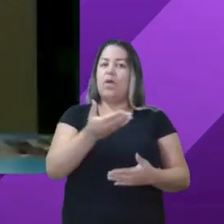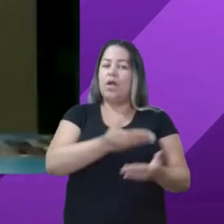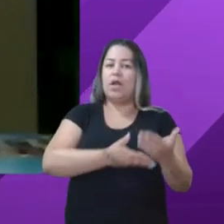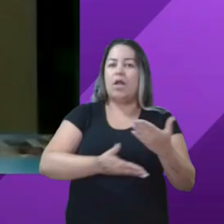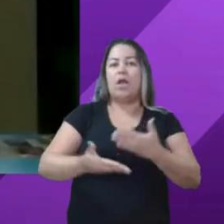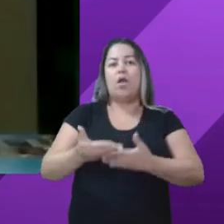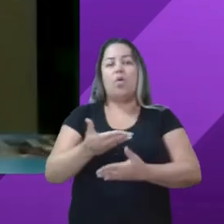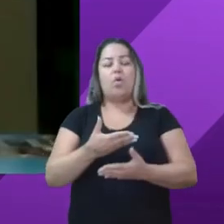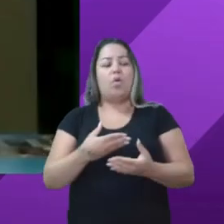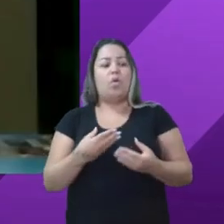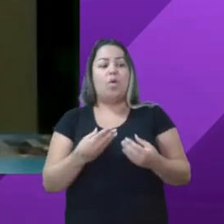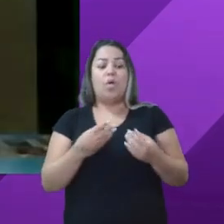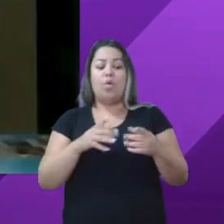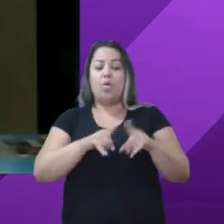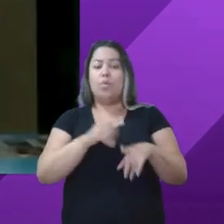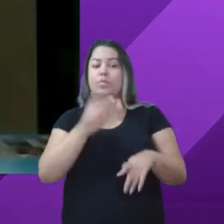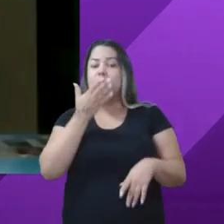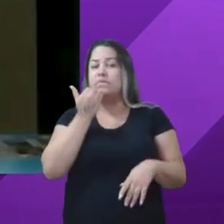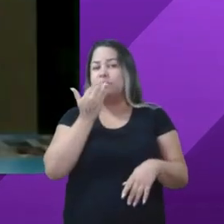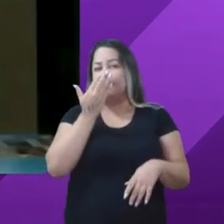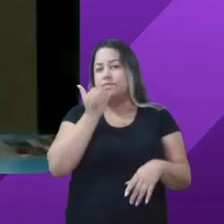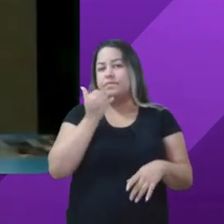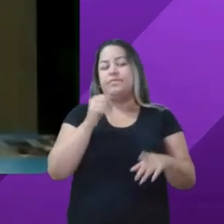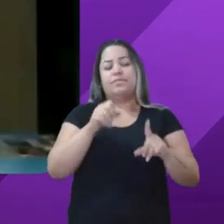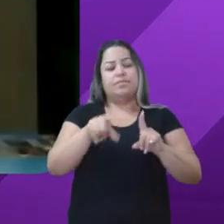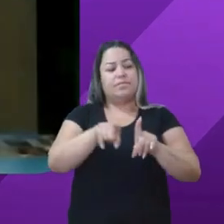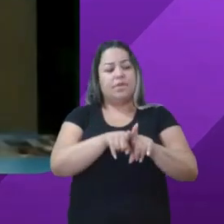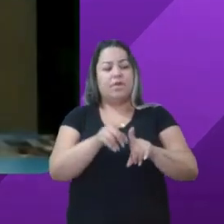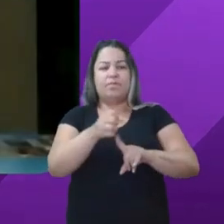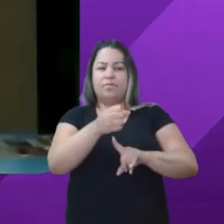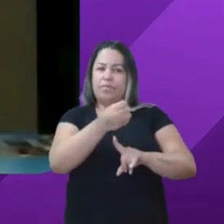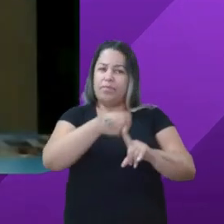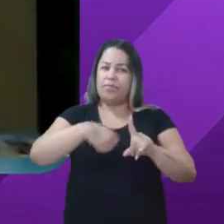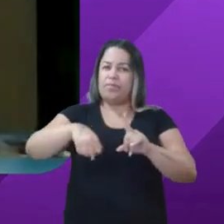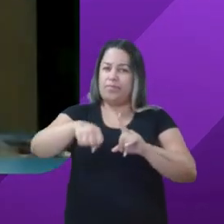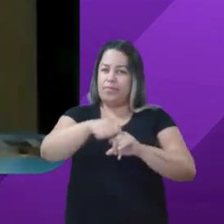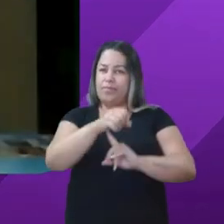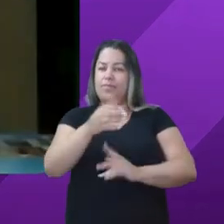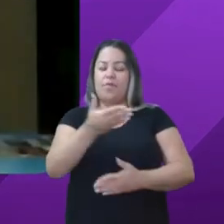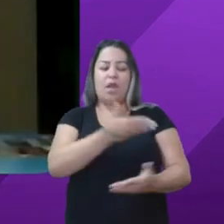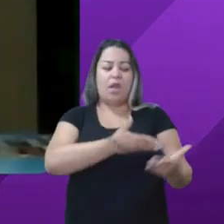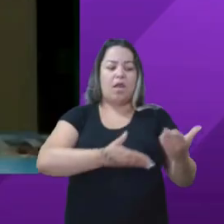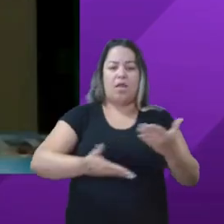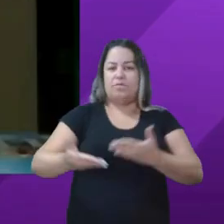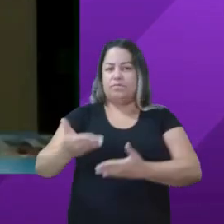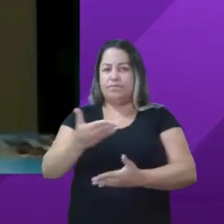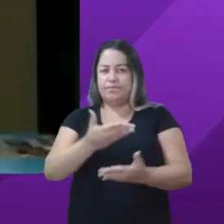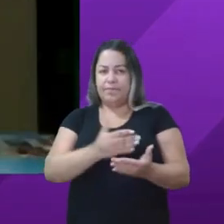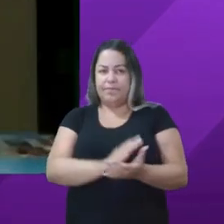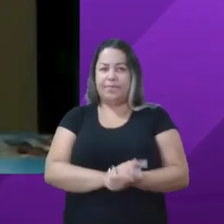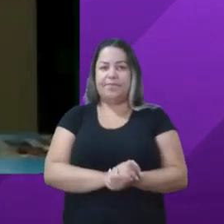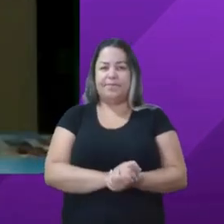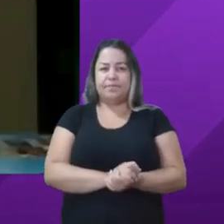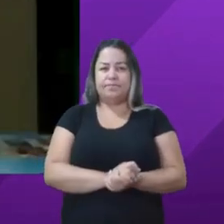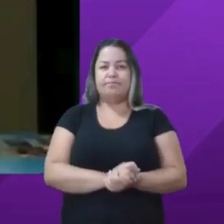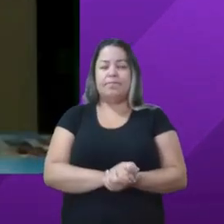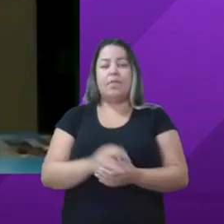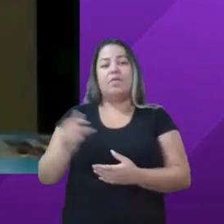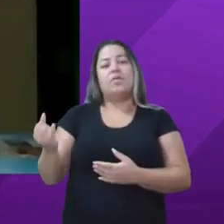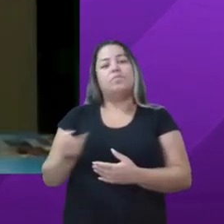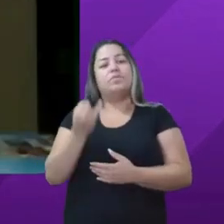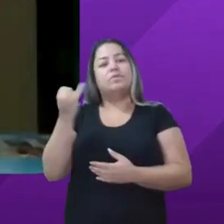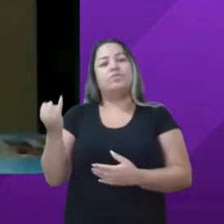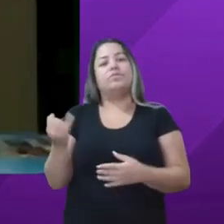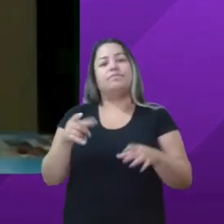como tem que se alimentar, a criança aprende a socialização, a criança aprende a convivência, né? Por isso é tão